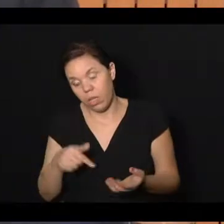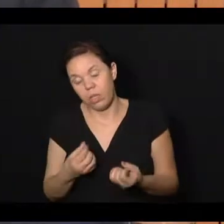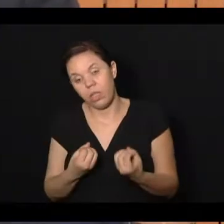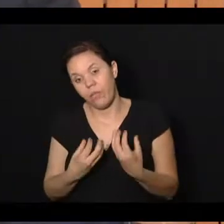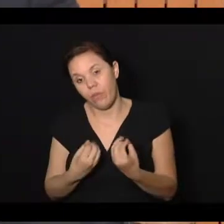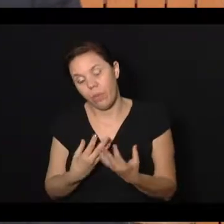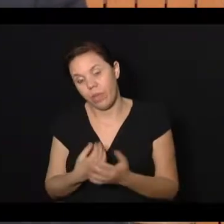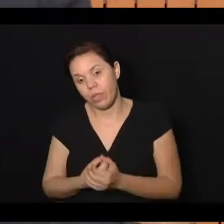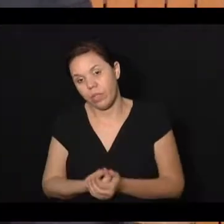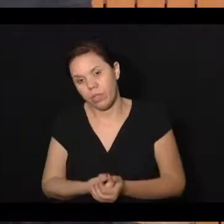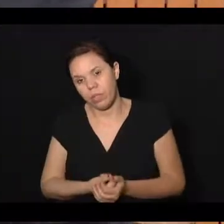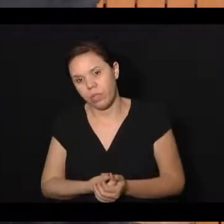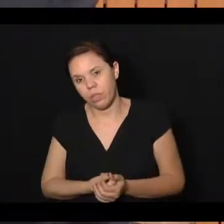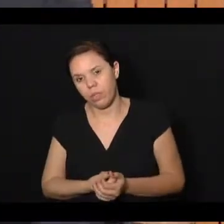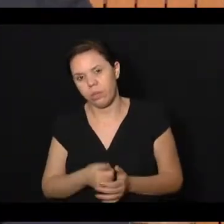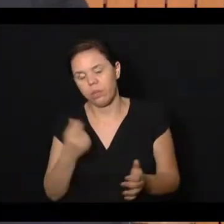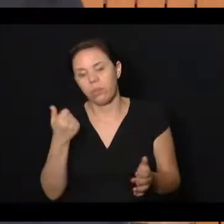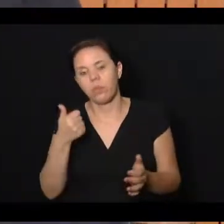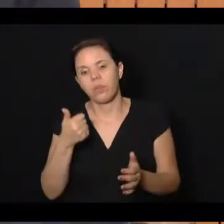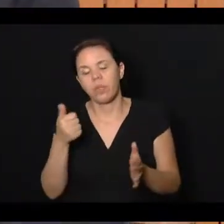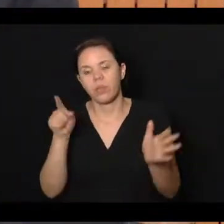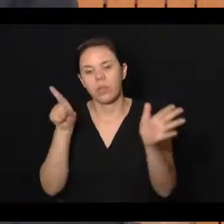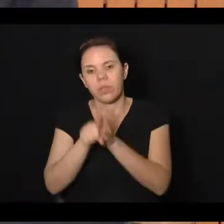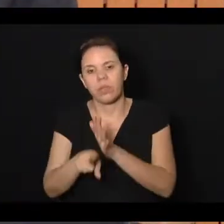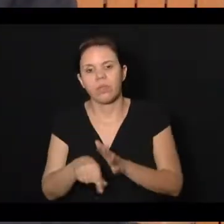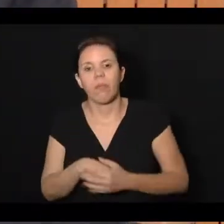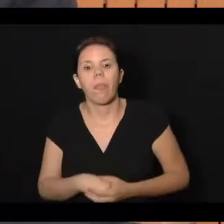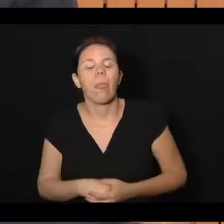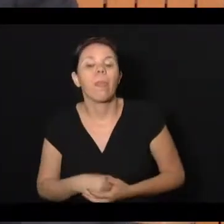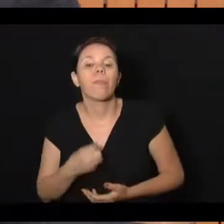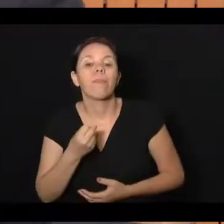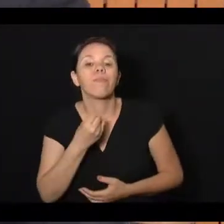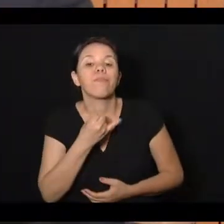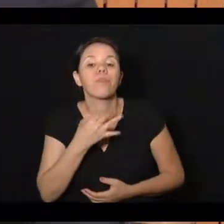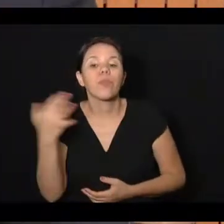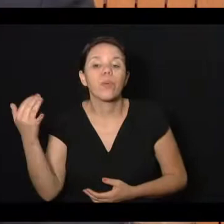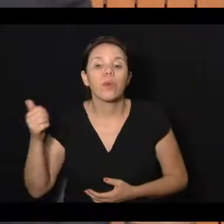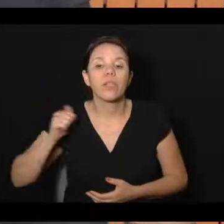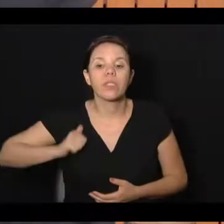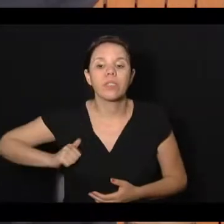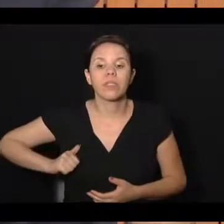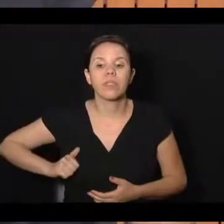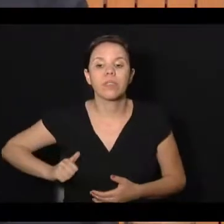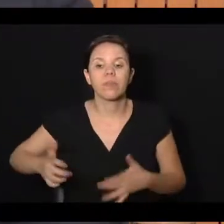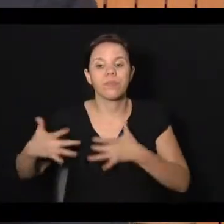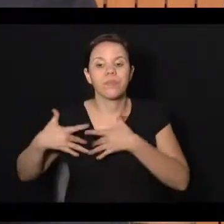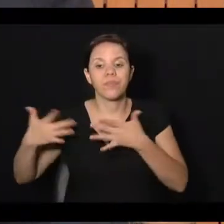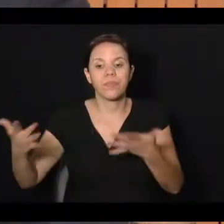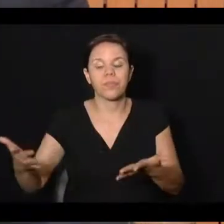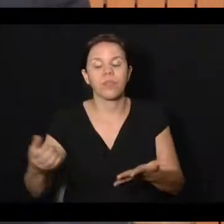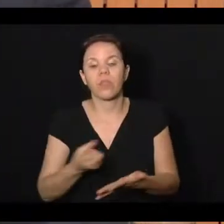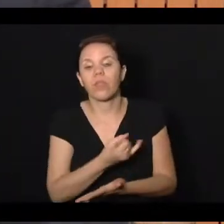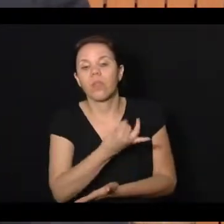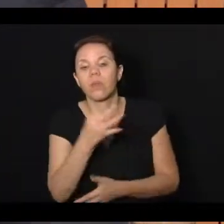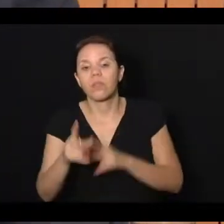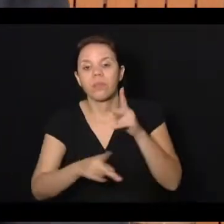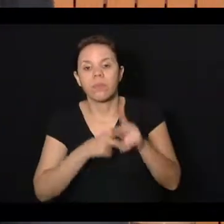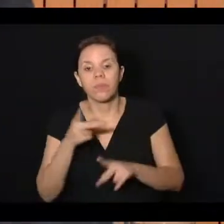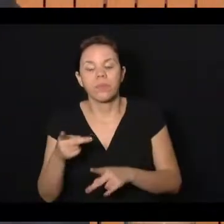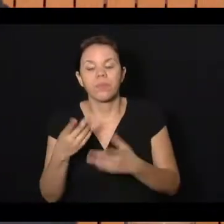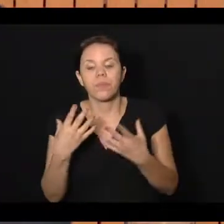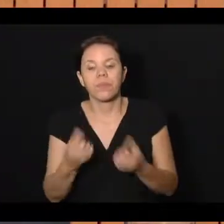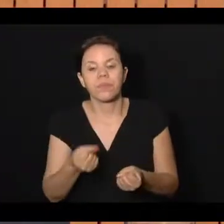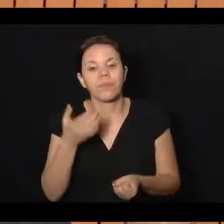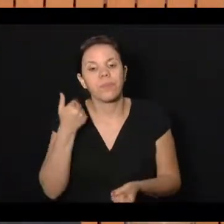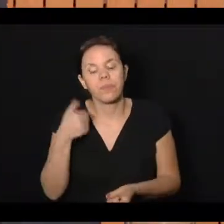acerca da primeira pergunta quantas bolsas estão autorizadas em quantas pessoas estão que